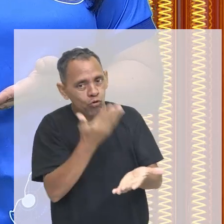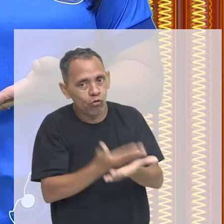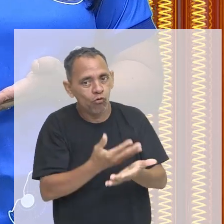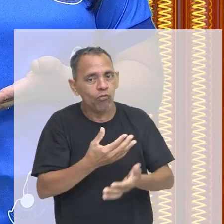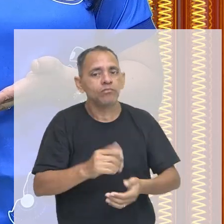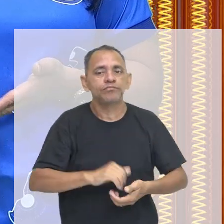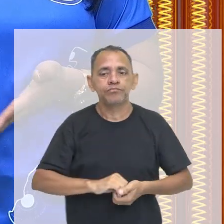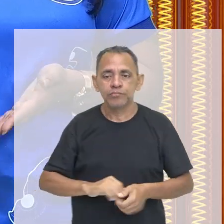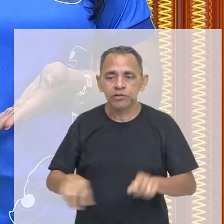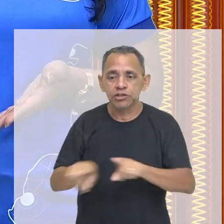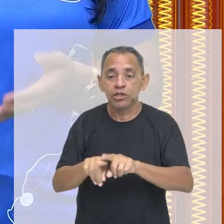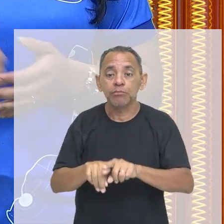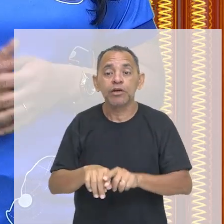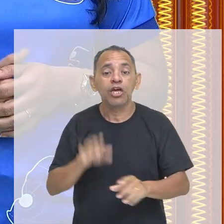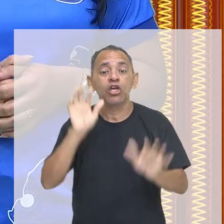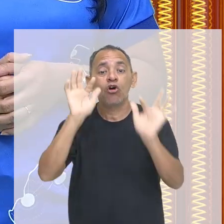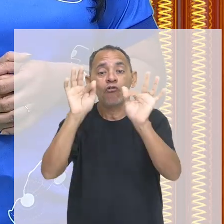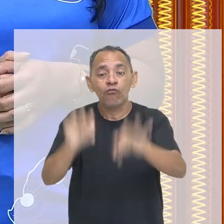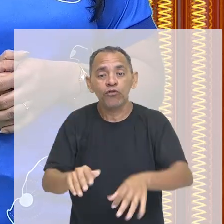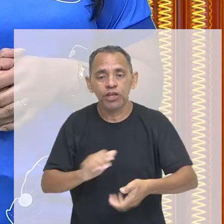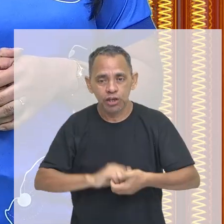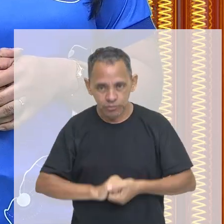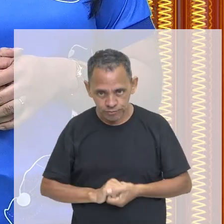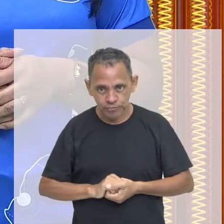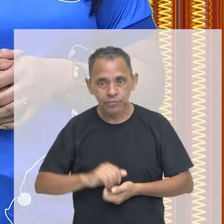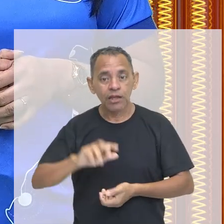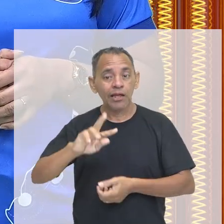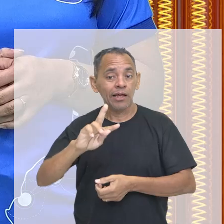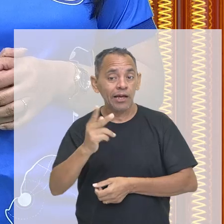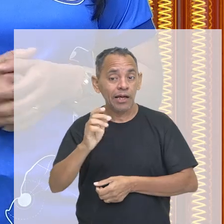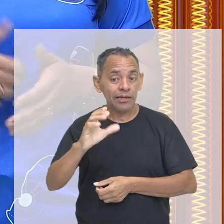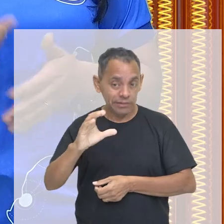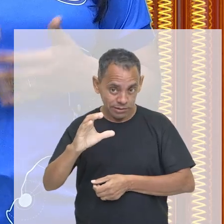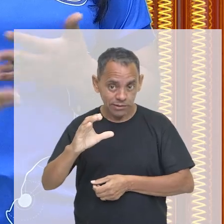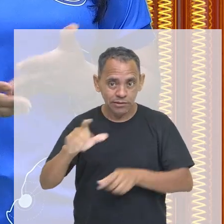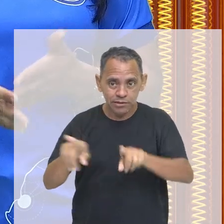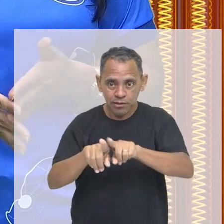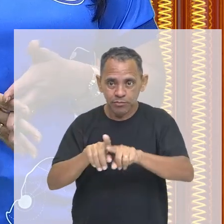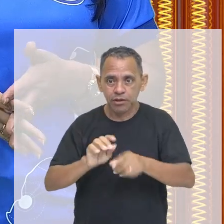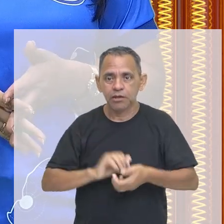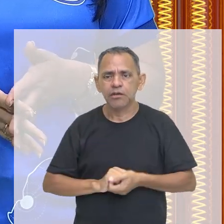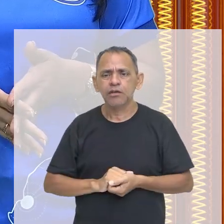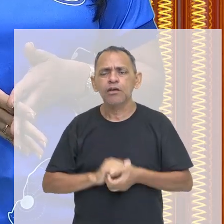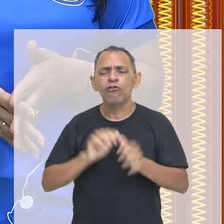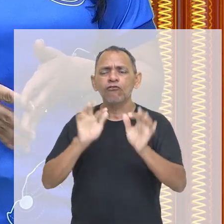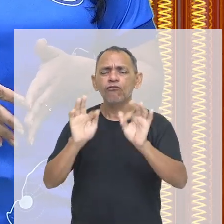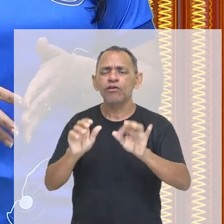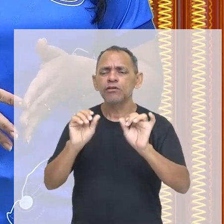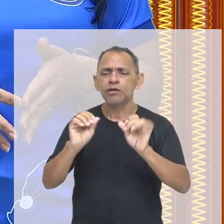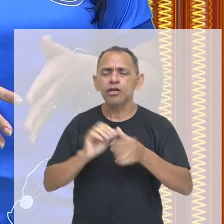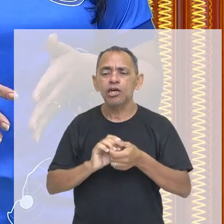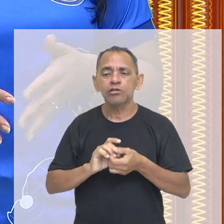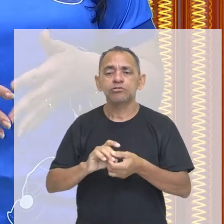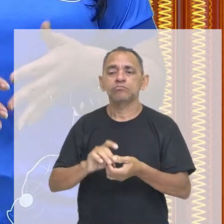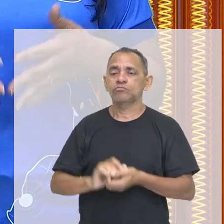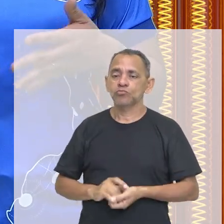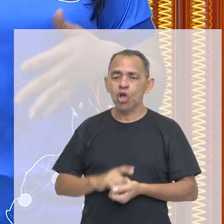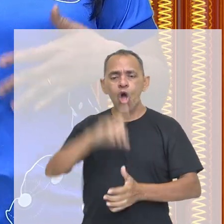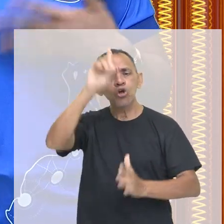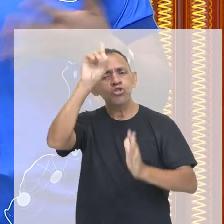confiança dos militares. E o fim do habeas corpus. O que seria o habeas corpus? Seria